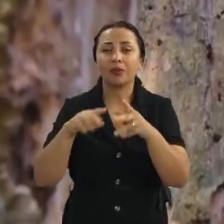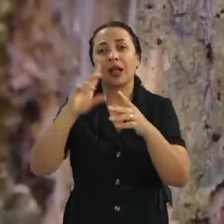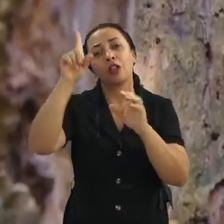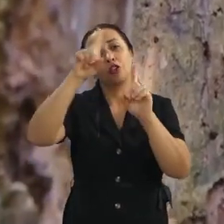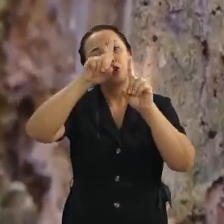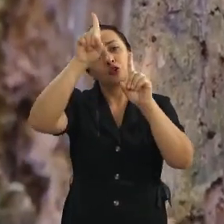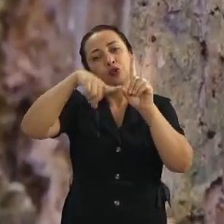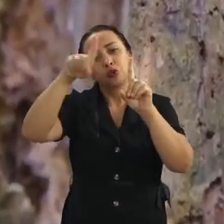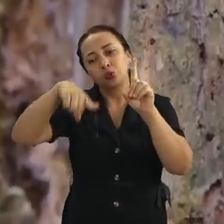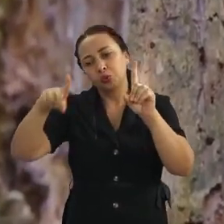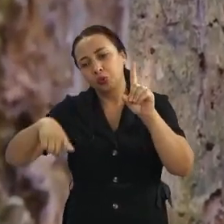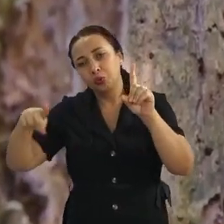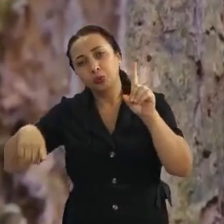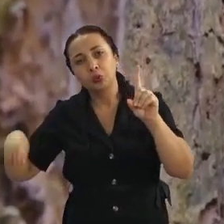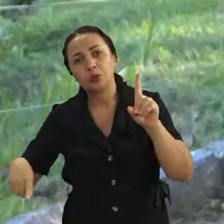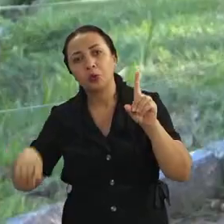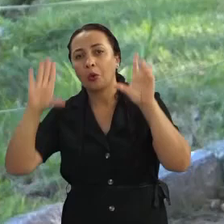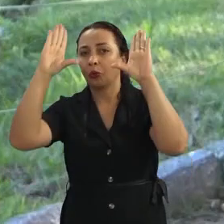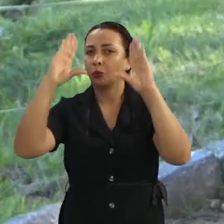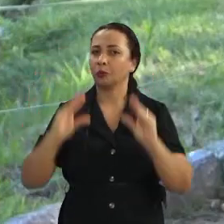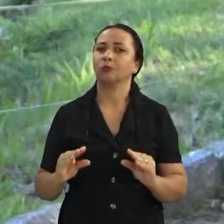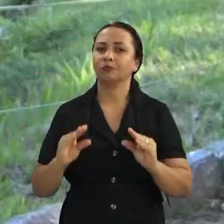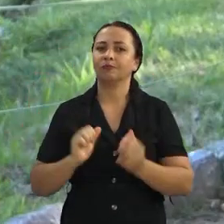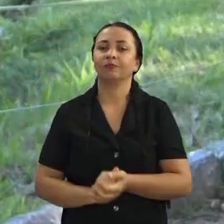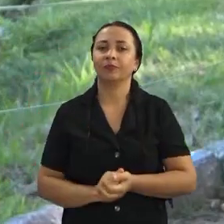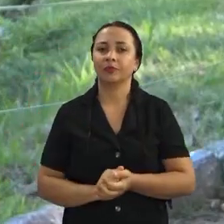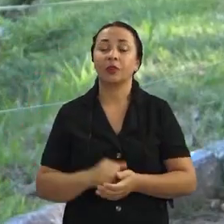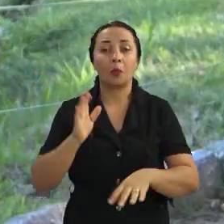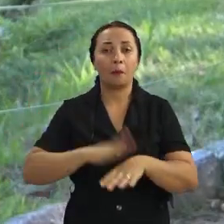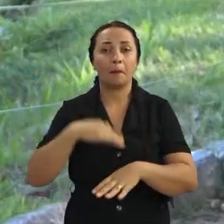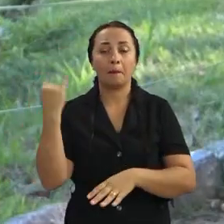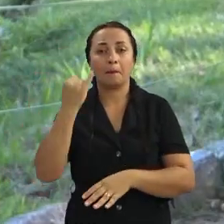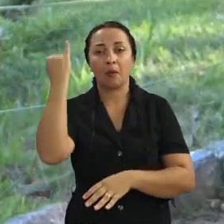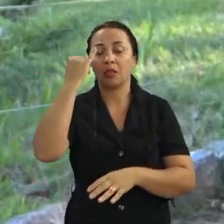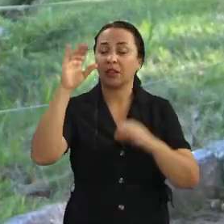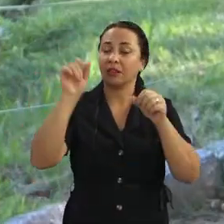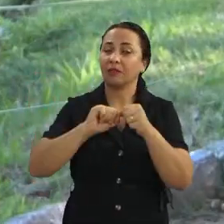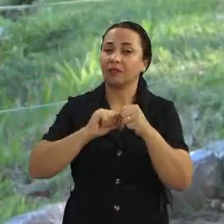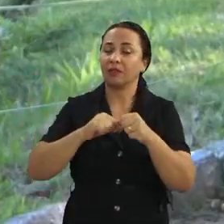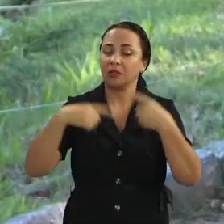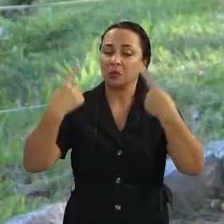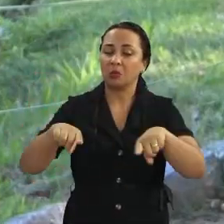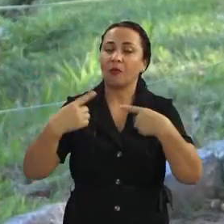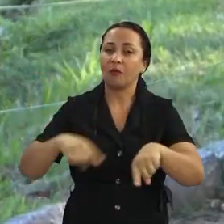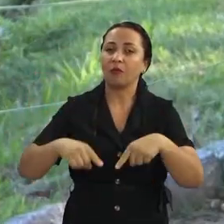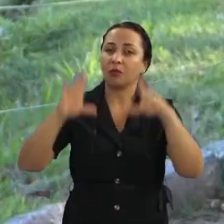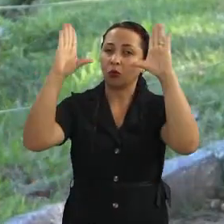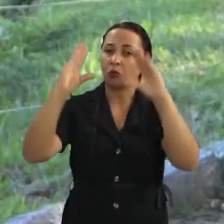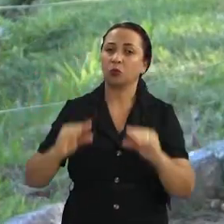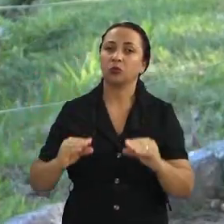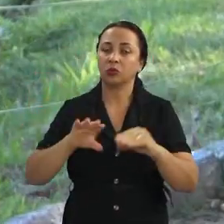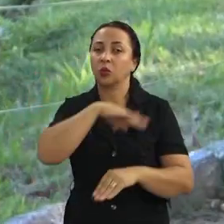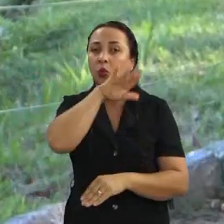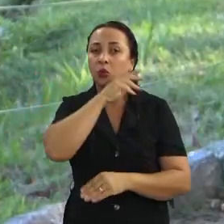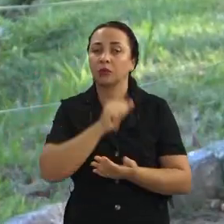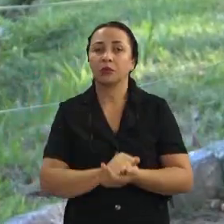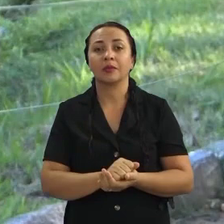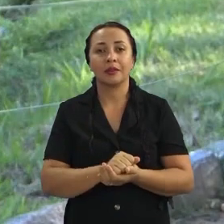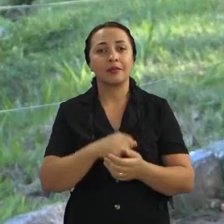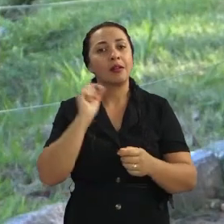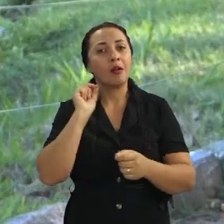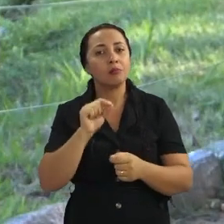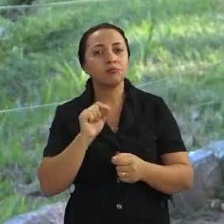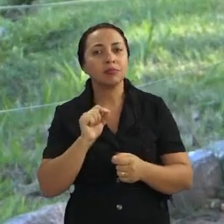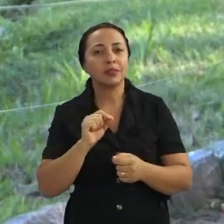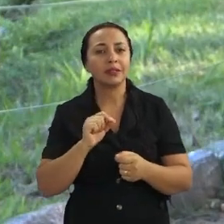suas populações em declínio seja reduzindo a principal causa dessa redução dessas populações dessa ameaça de extinção dessas